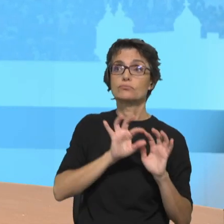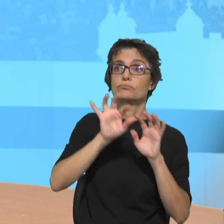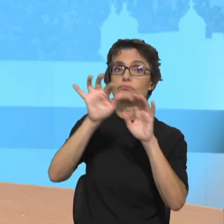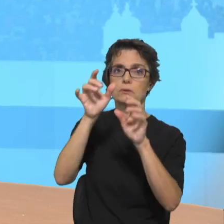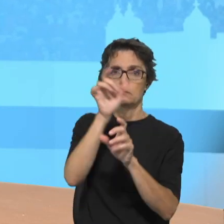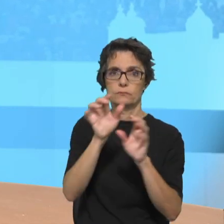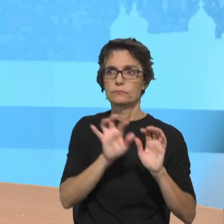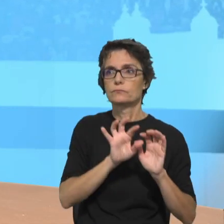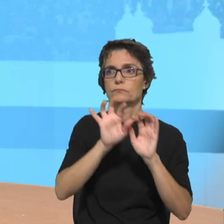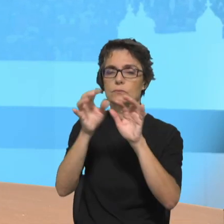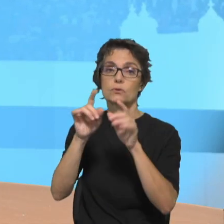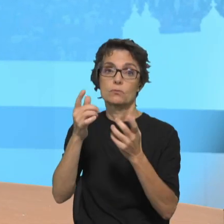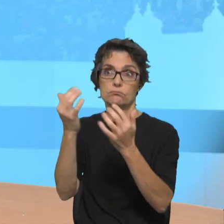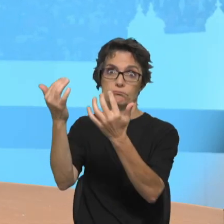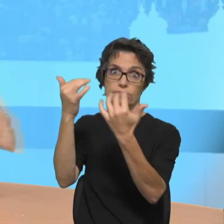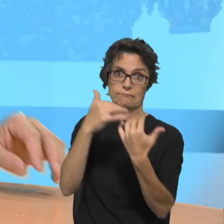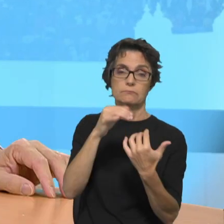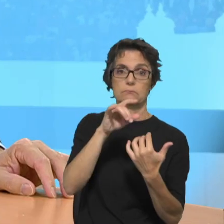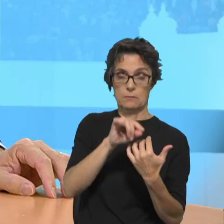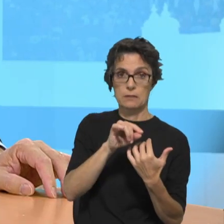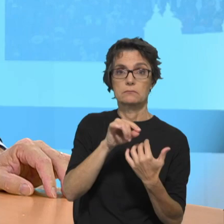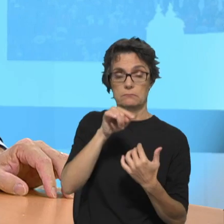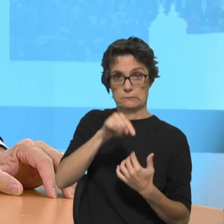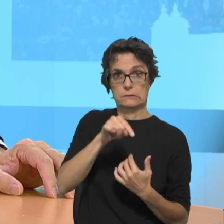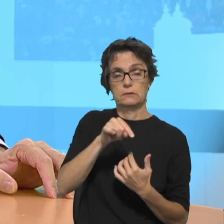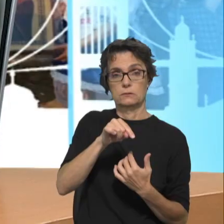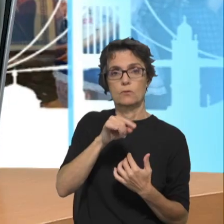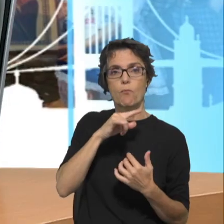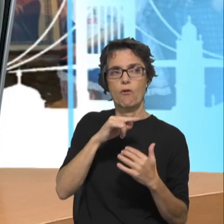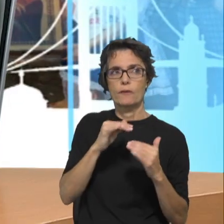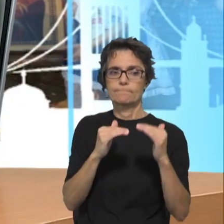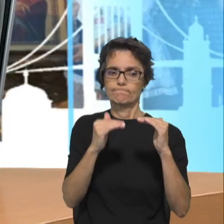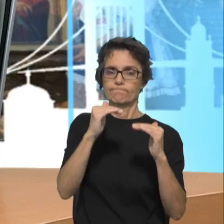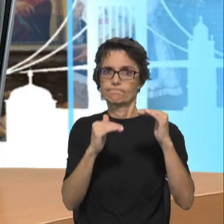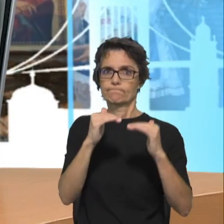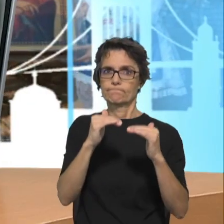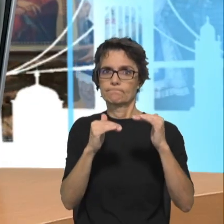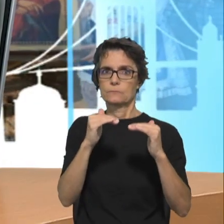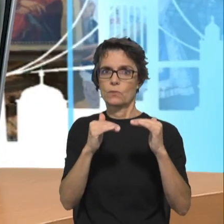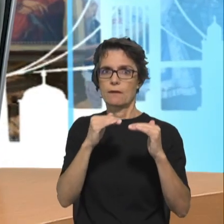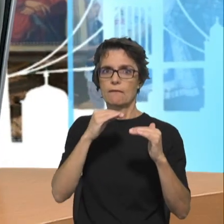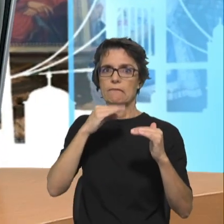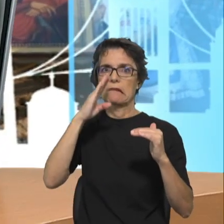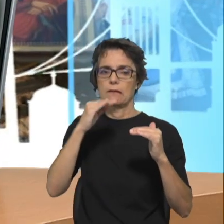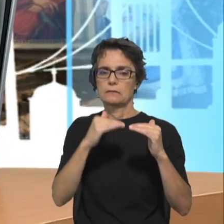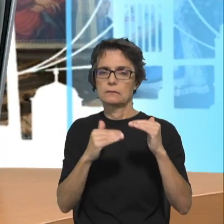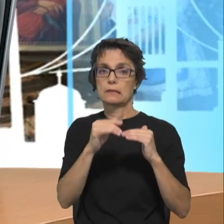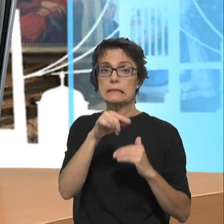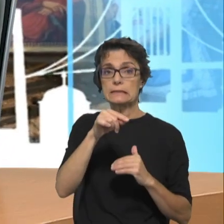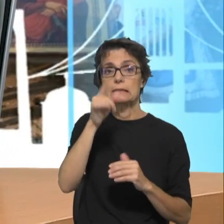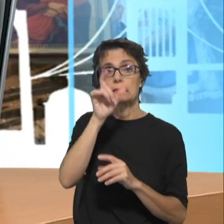estarão a nivelar o envelhecimento, não é? Sim, e também há uma preocupação para aquelas pessoas que, tendo vindo para